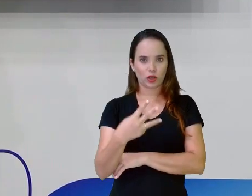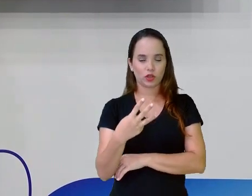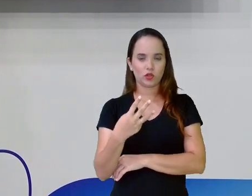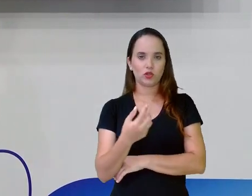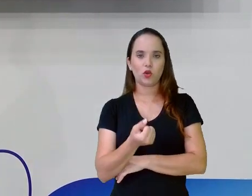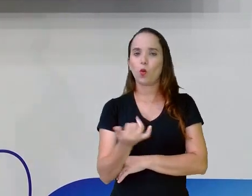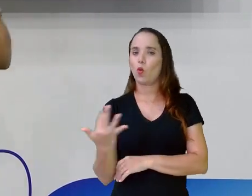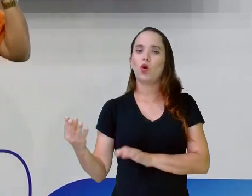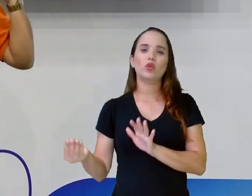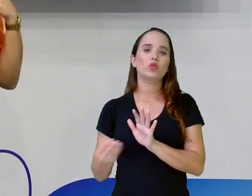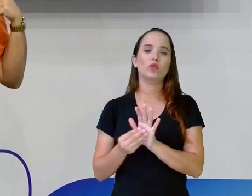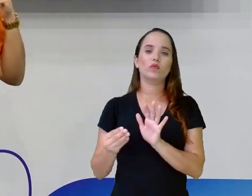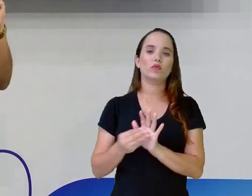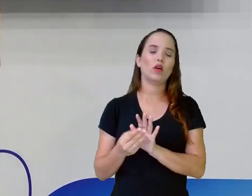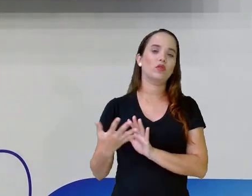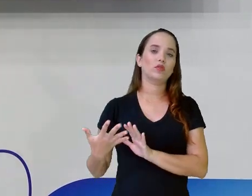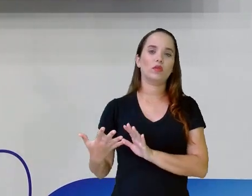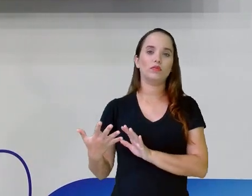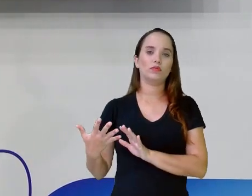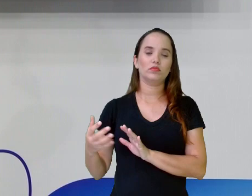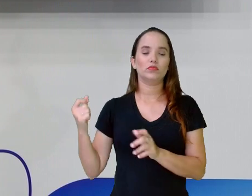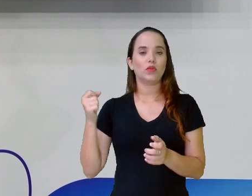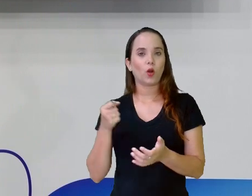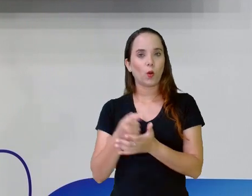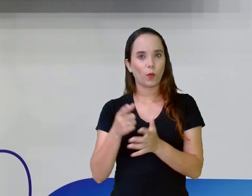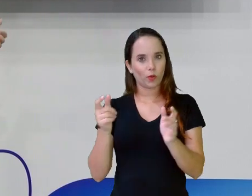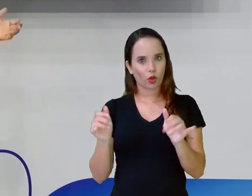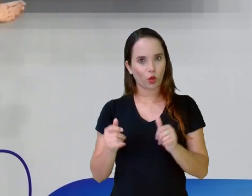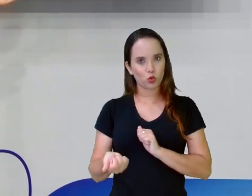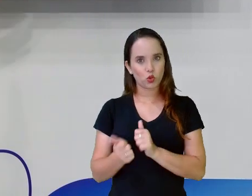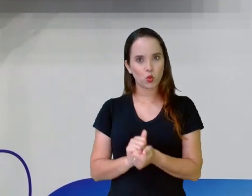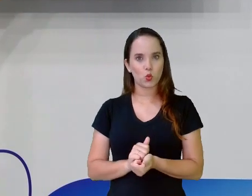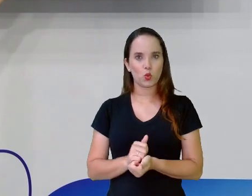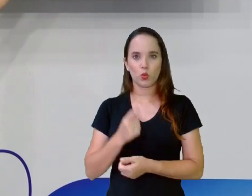para eu conseguir, para a Luana conseguir comprar esse jogo?